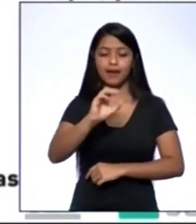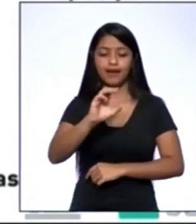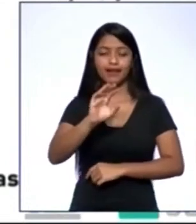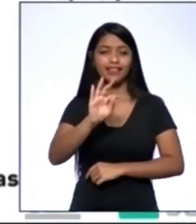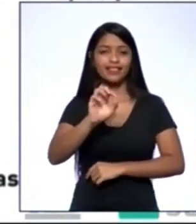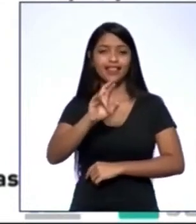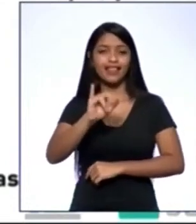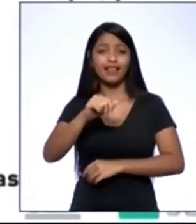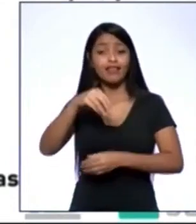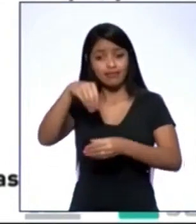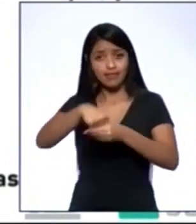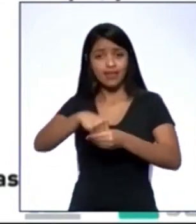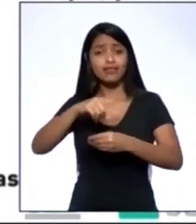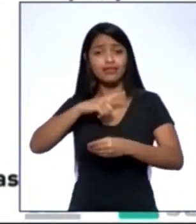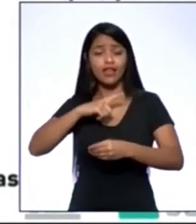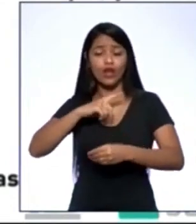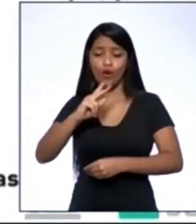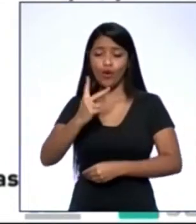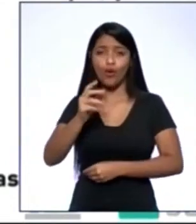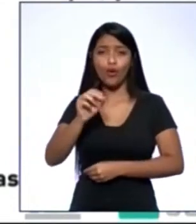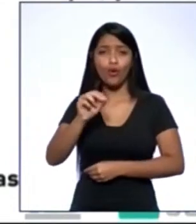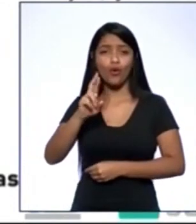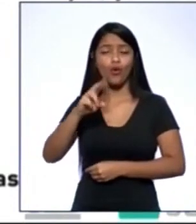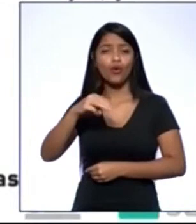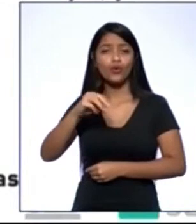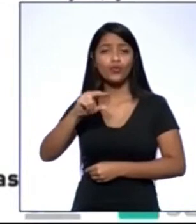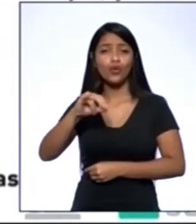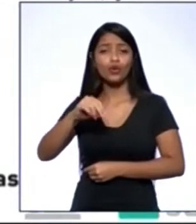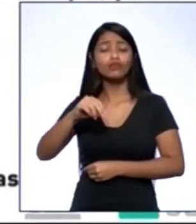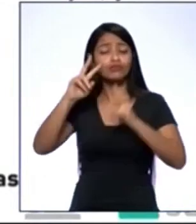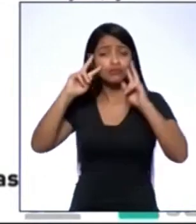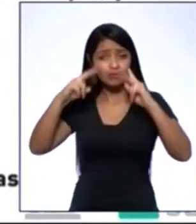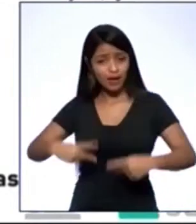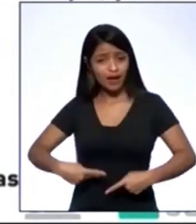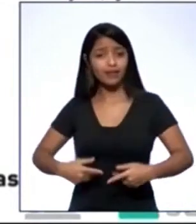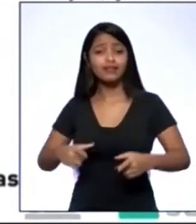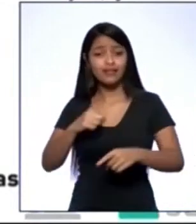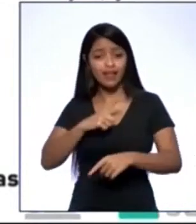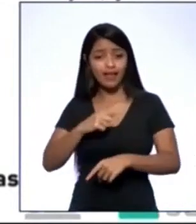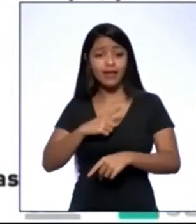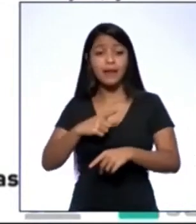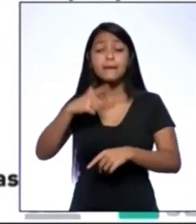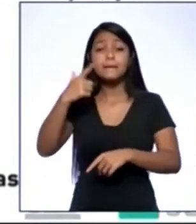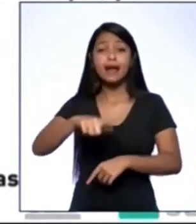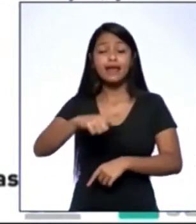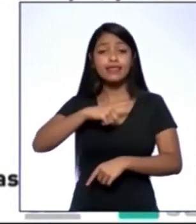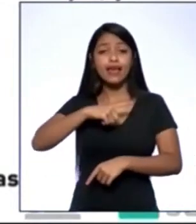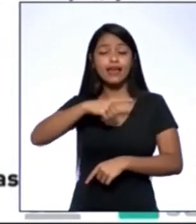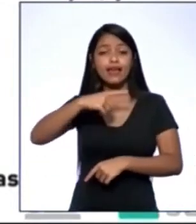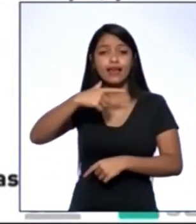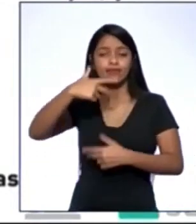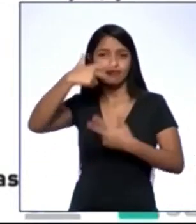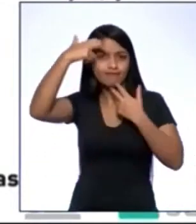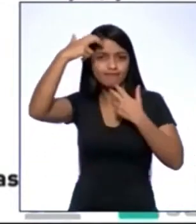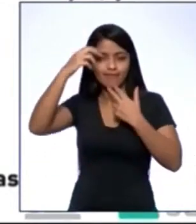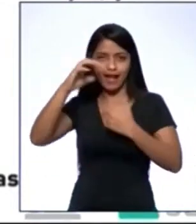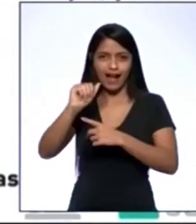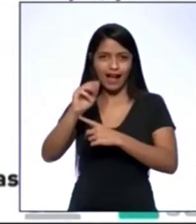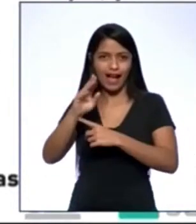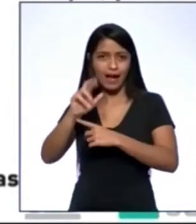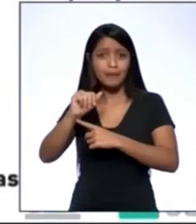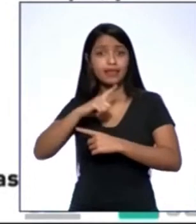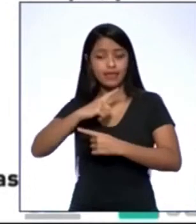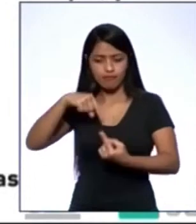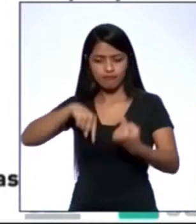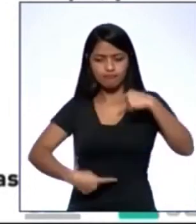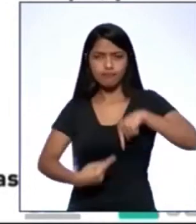algodão colorido e cabras que produzem fatores de coagulação sanguínea humana. Ele te dá um textinho apresentando aí